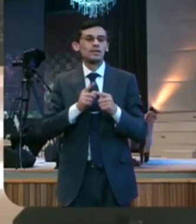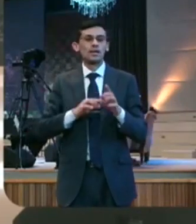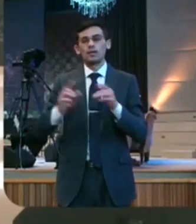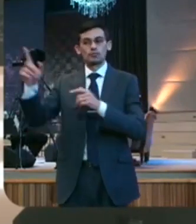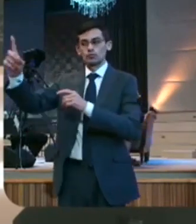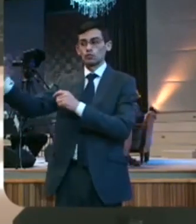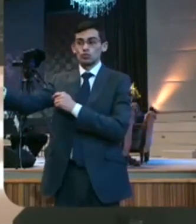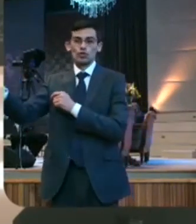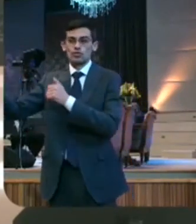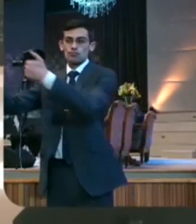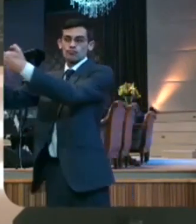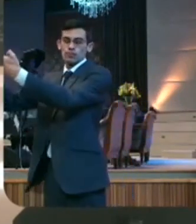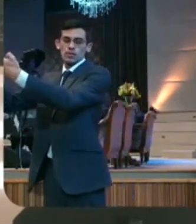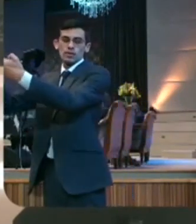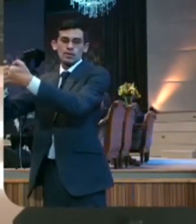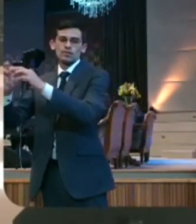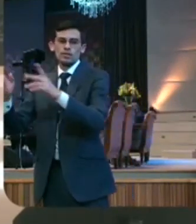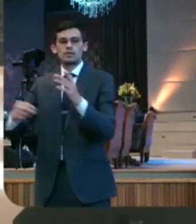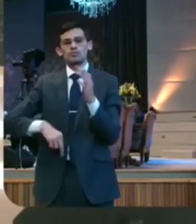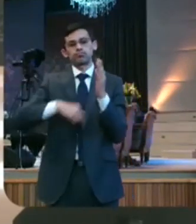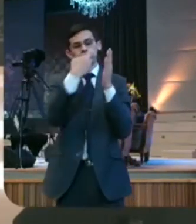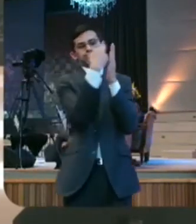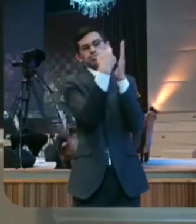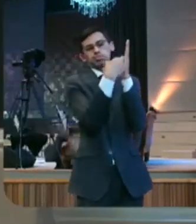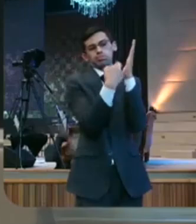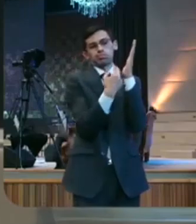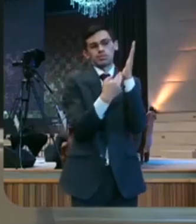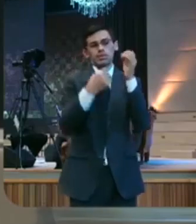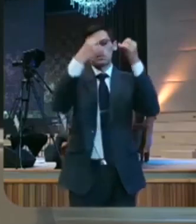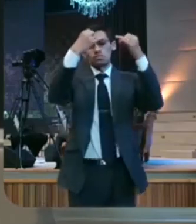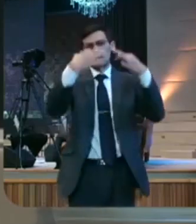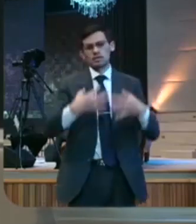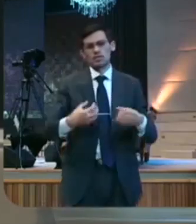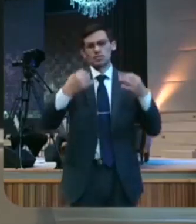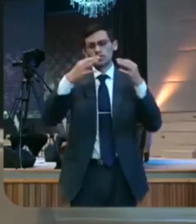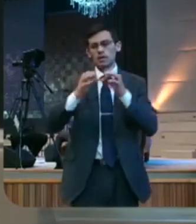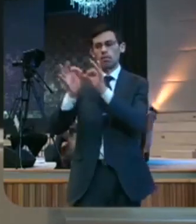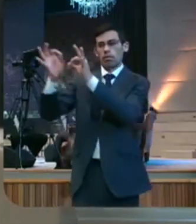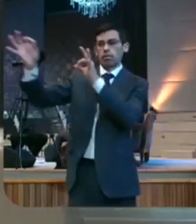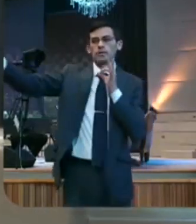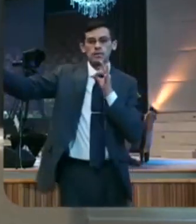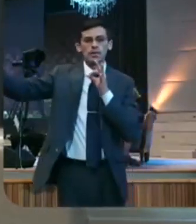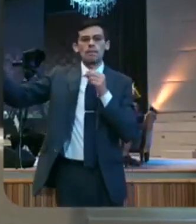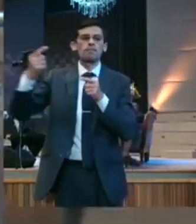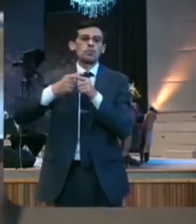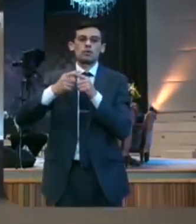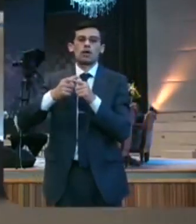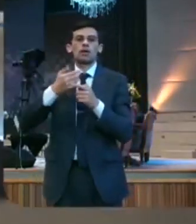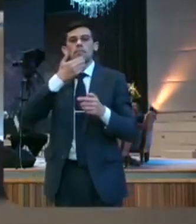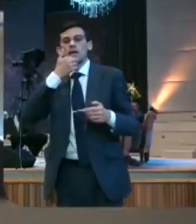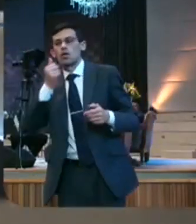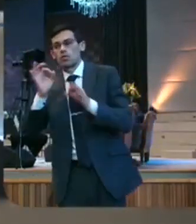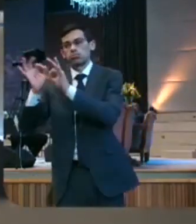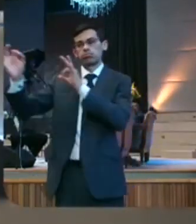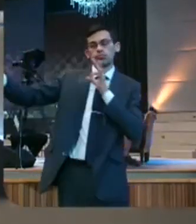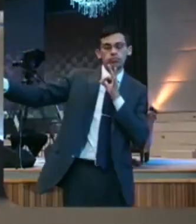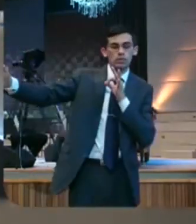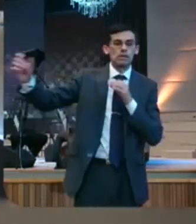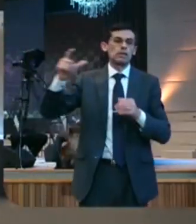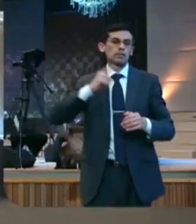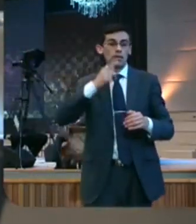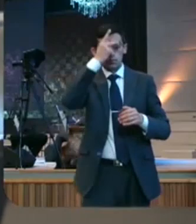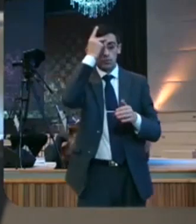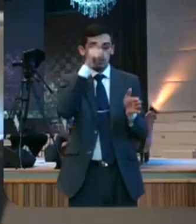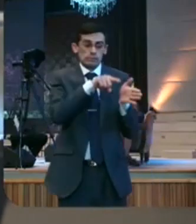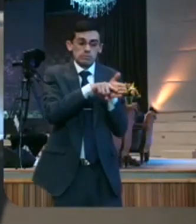sozinha. Há uma série de explicações para esse 1 quilômetro aqui nessa travessia. Alguns dizem que